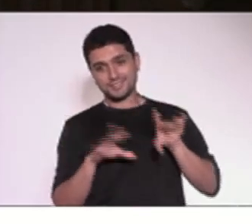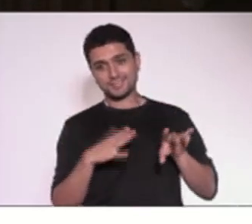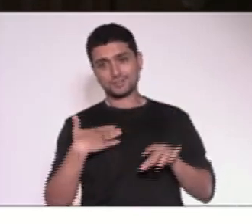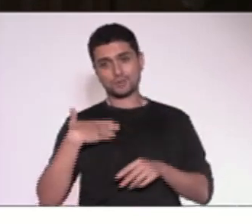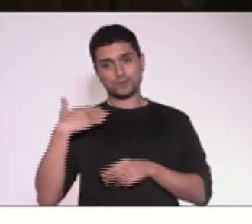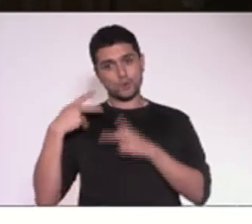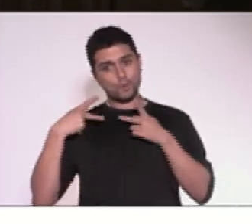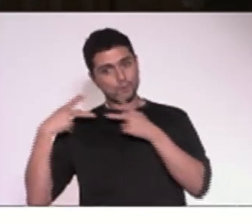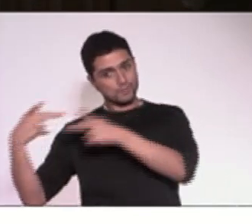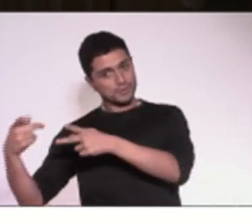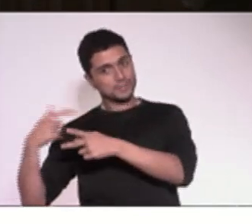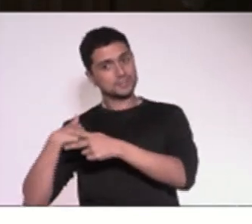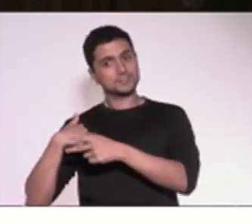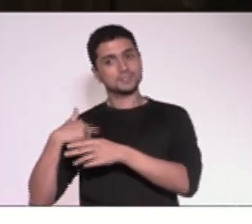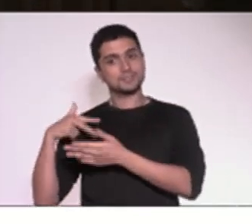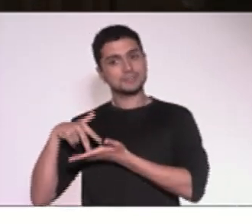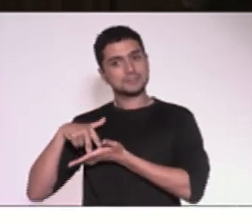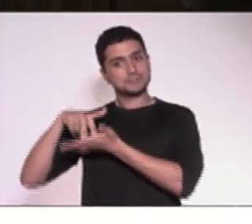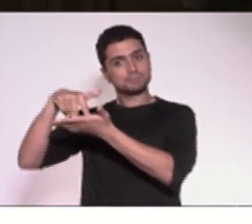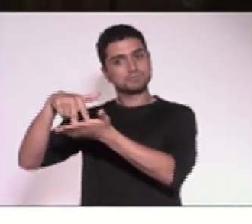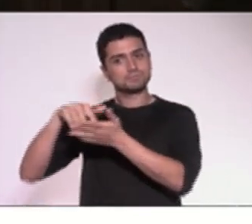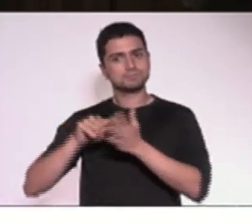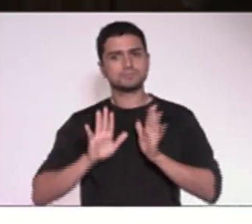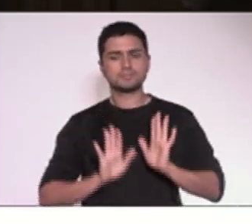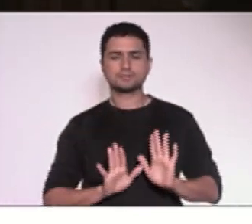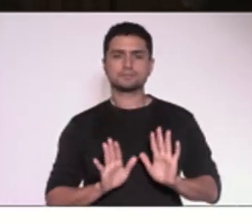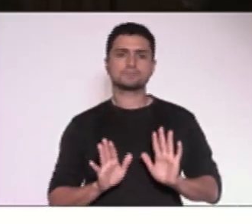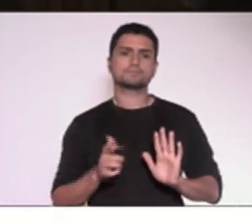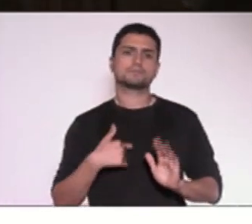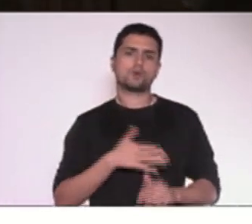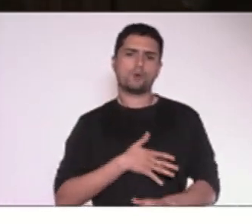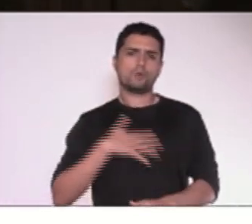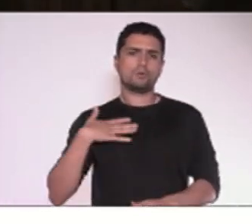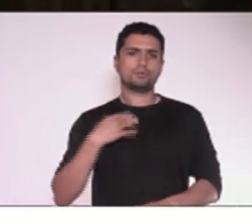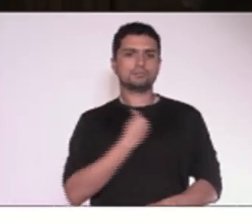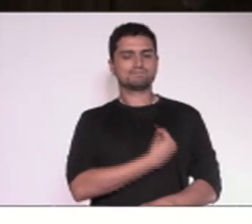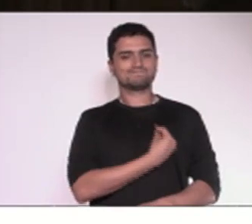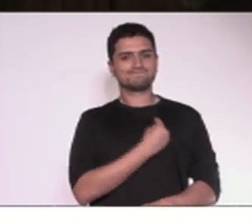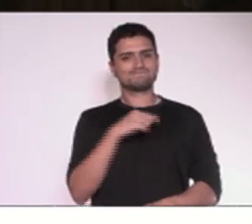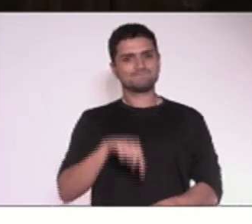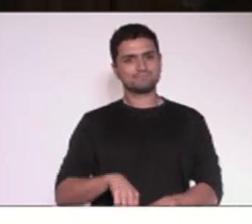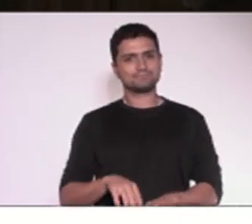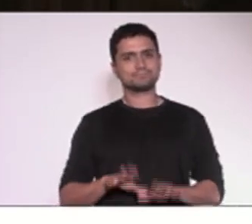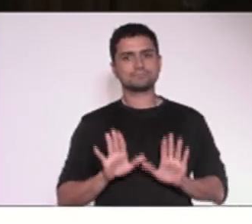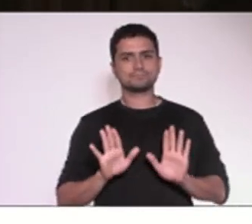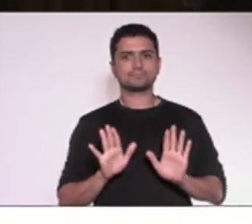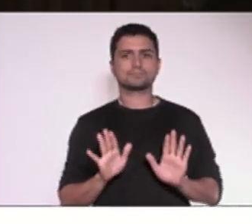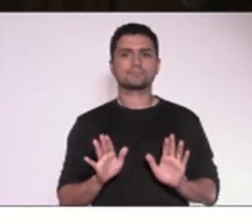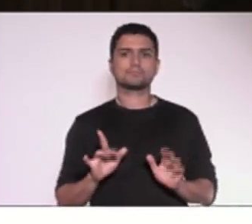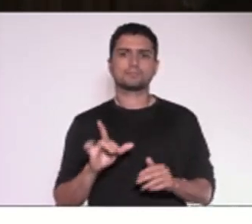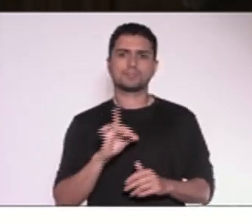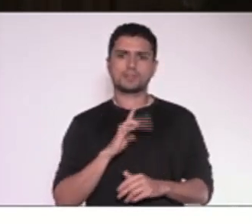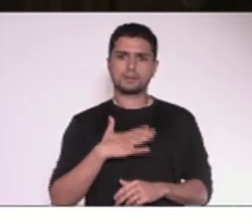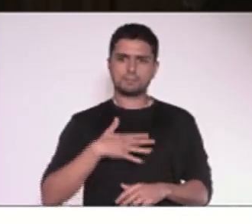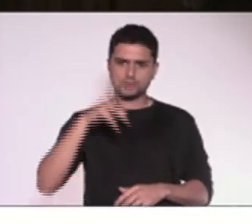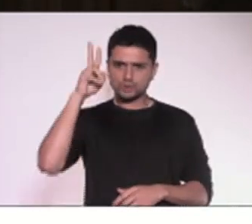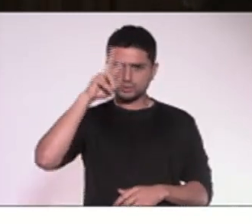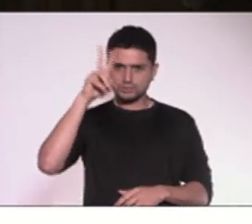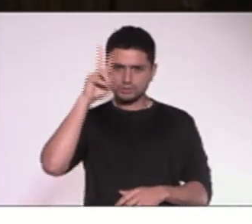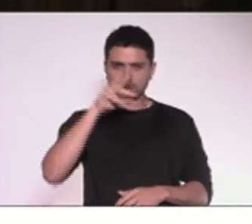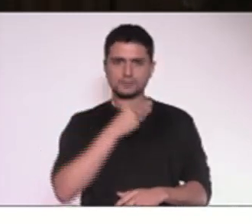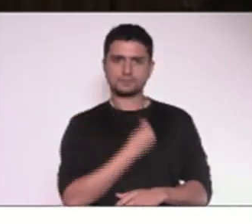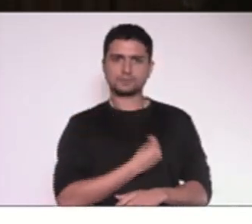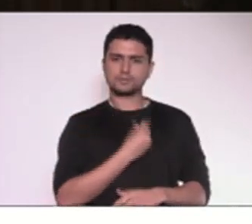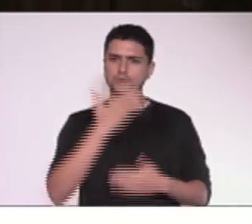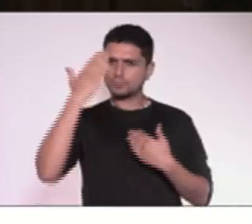né? Então, assim, é uma honra estar aqui, é uma honra que está entrando para a minha história de vida.